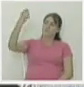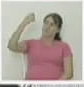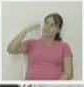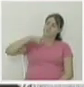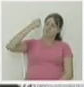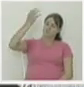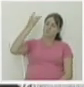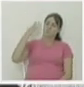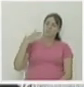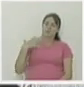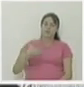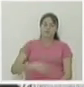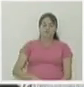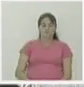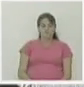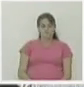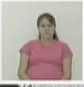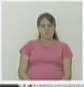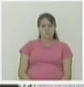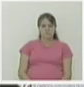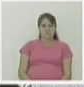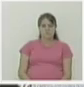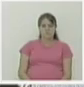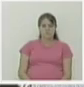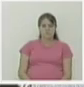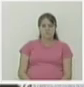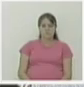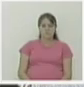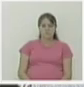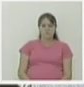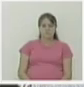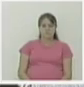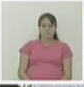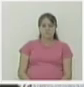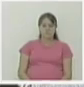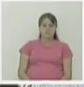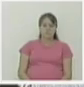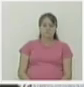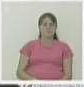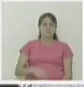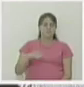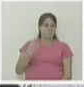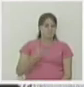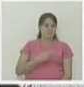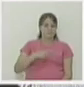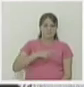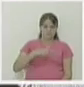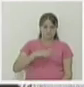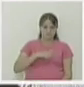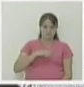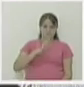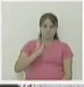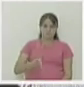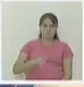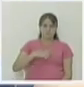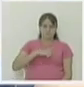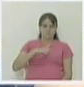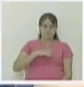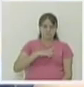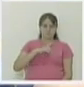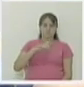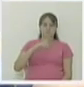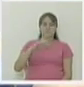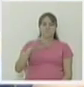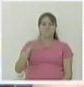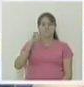a salvação. Repito, mais uma vez, recebendo a graça da salvação, uma vez nós nos